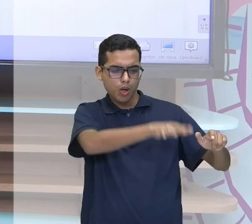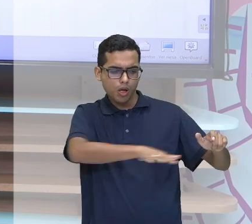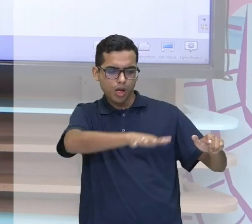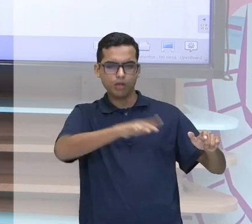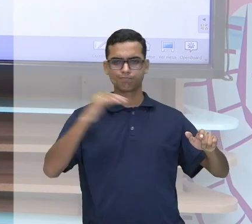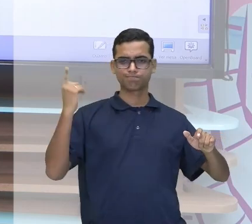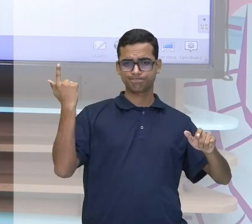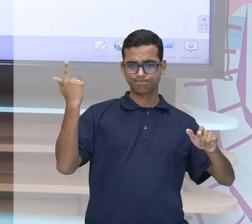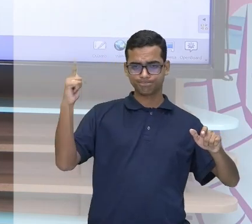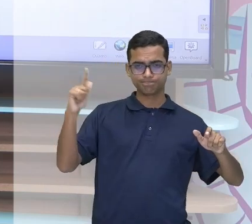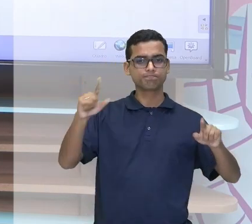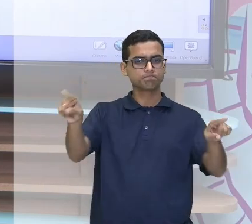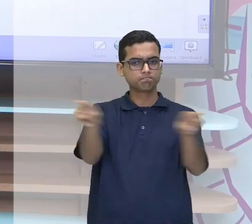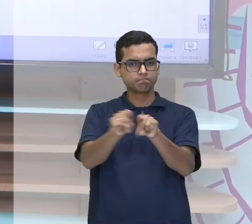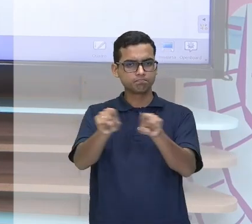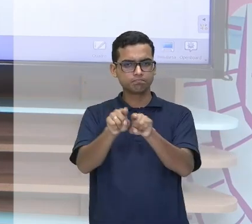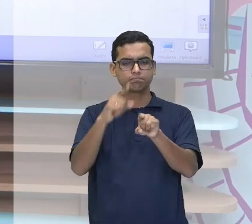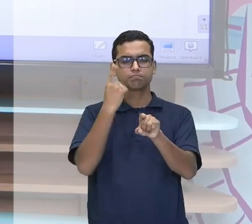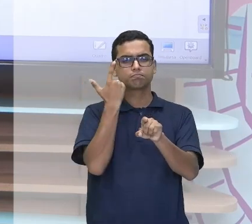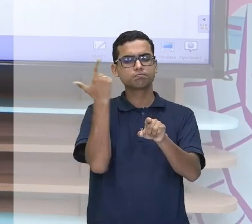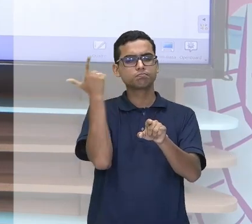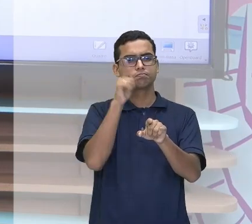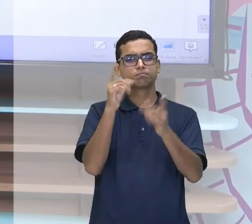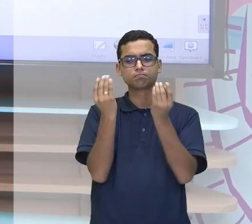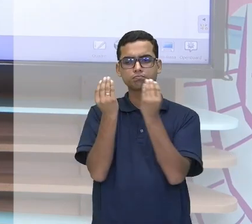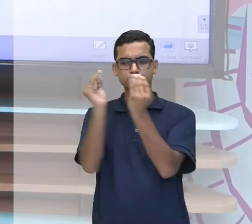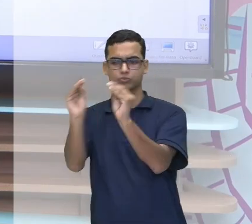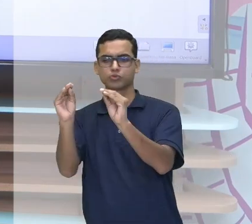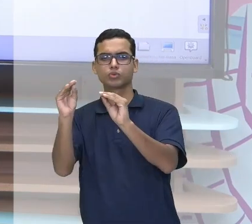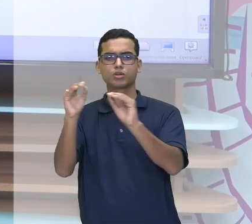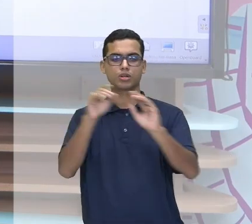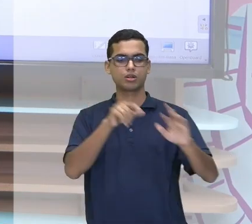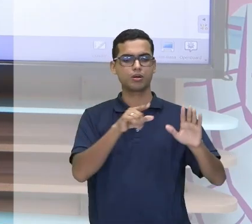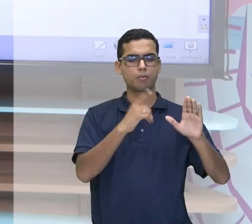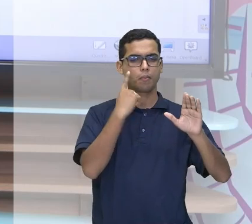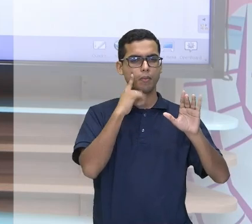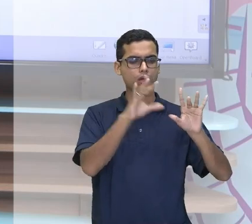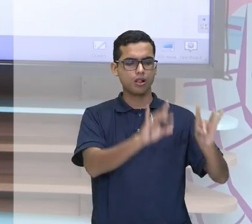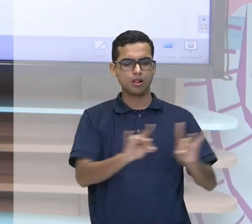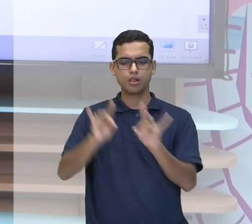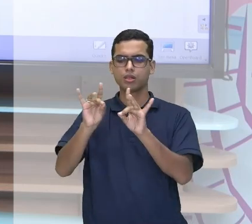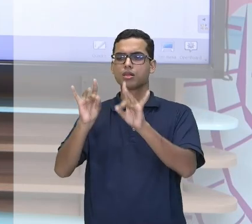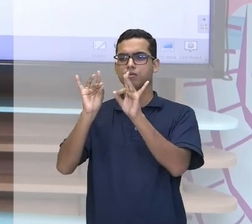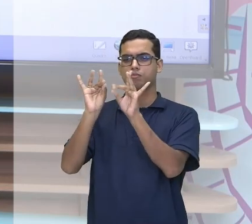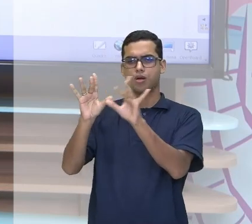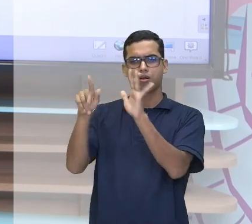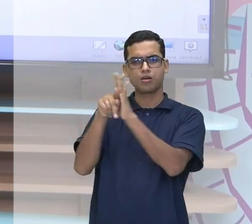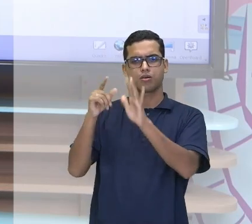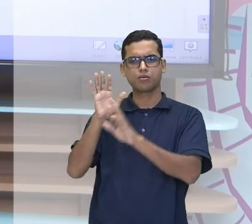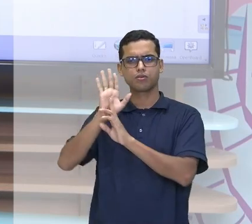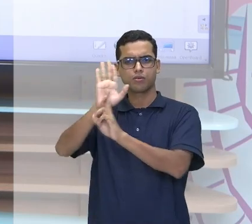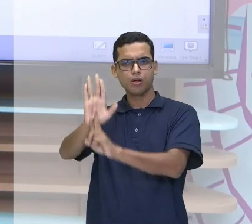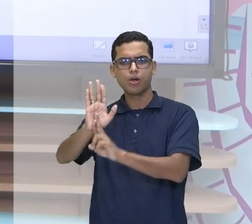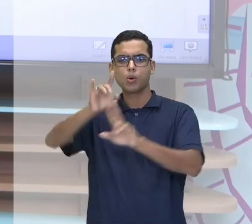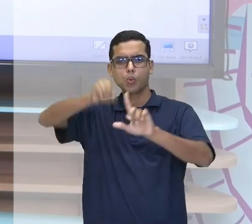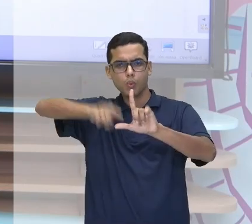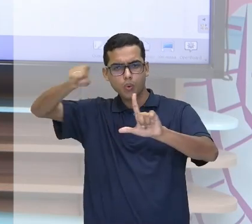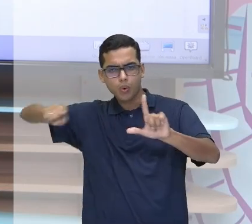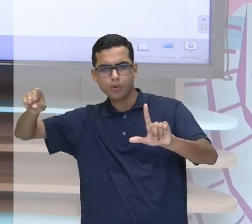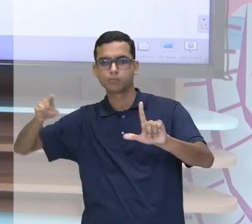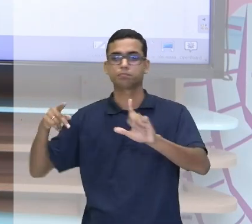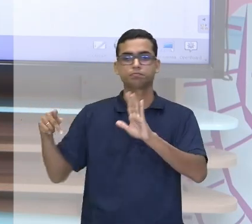vai inserir ele também em forma de gráficos, né? Parecido com o que nós fazemos ali com os mapas, onde eu tenho